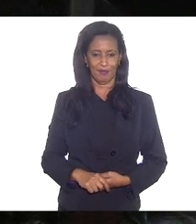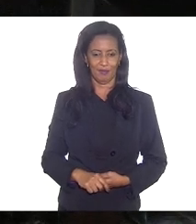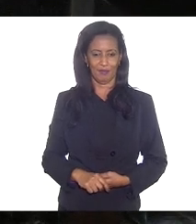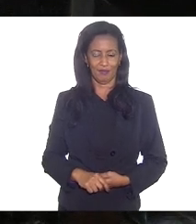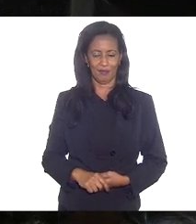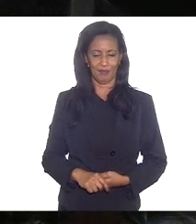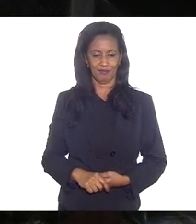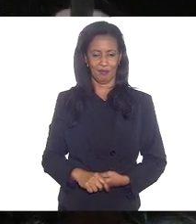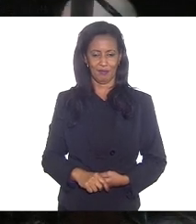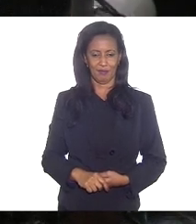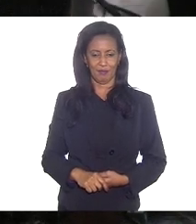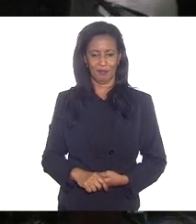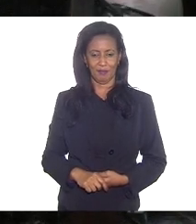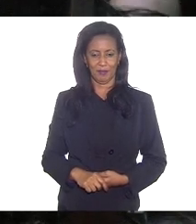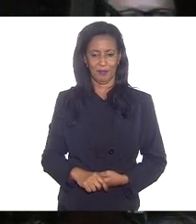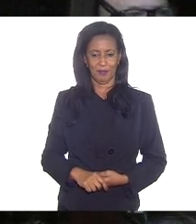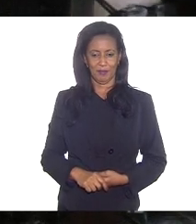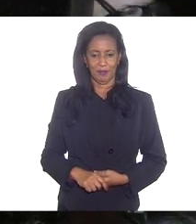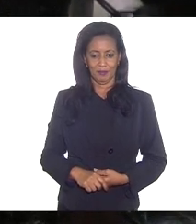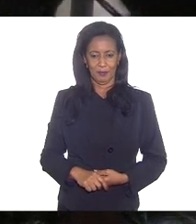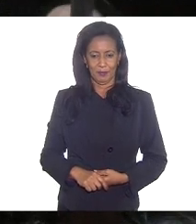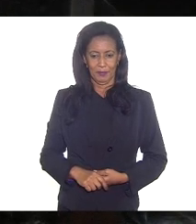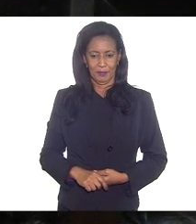Deputado Alexandre Knoploch.